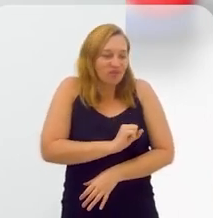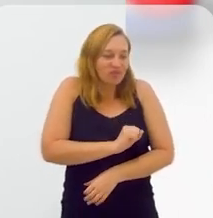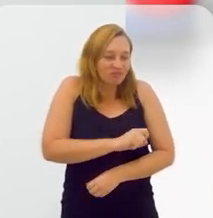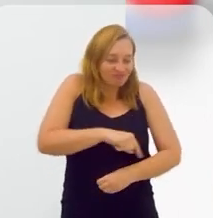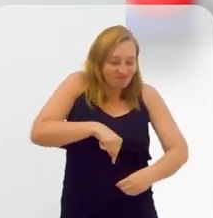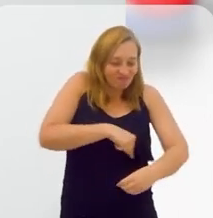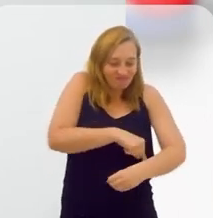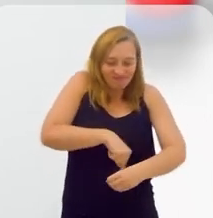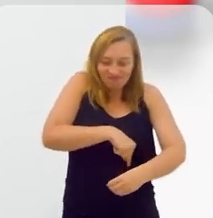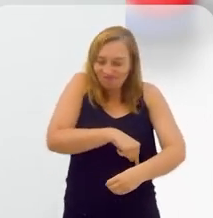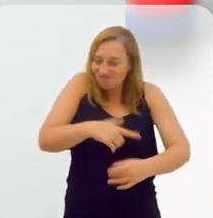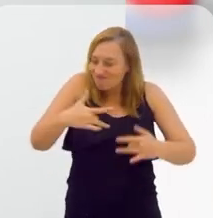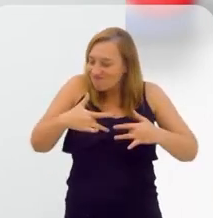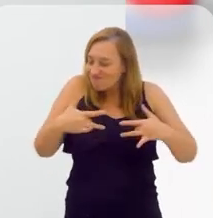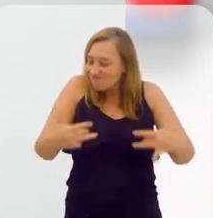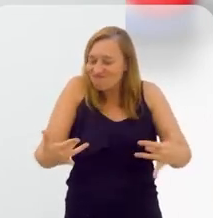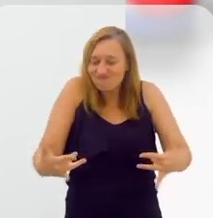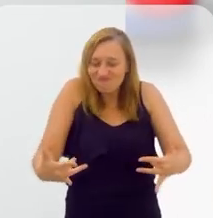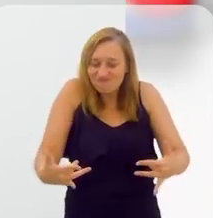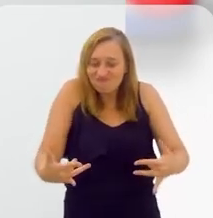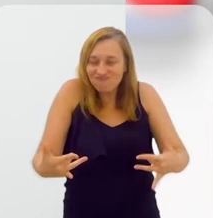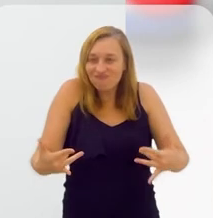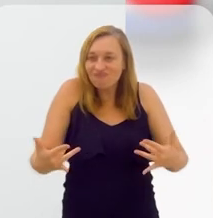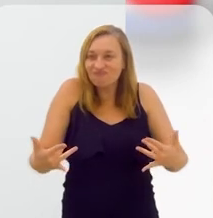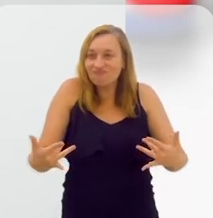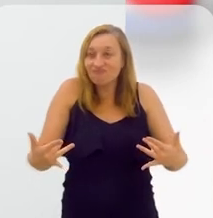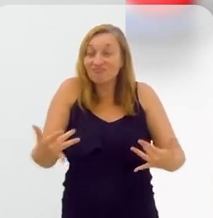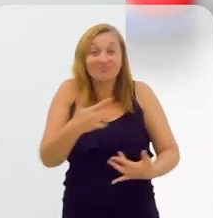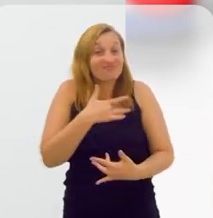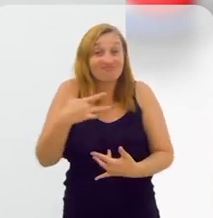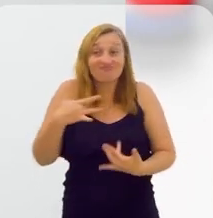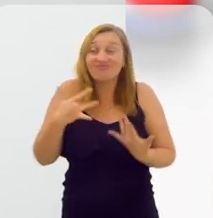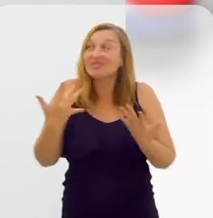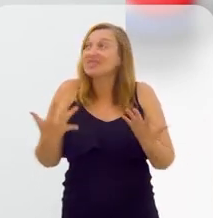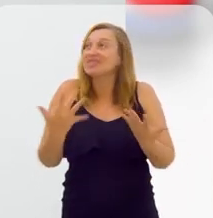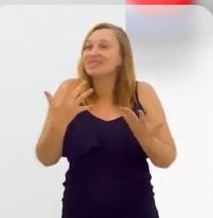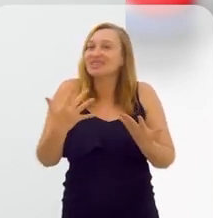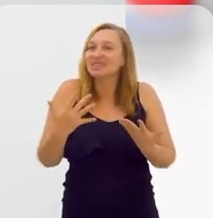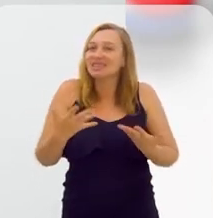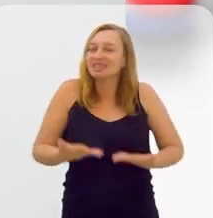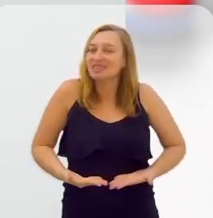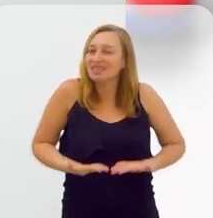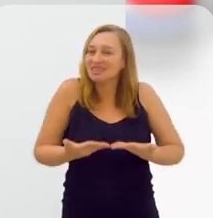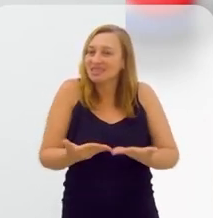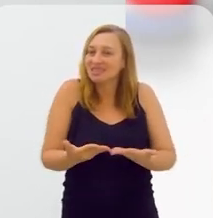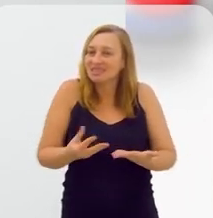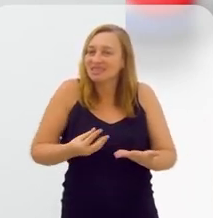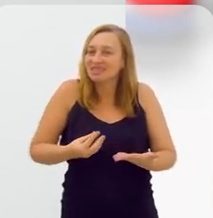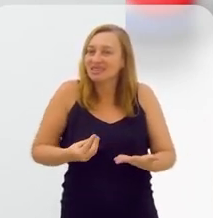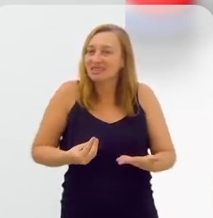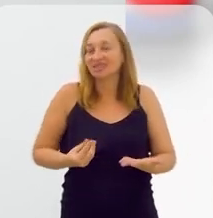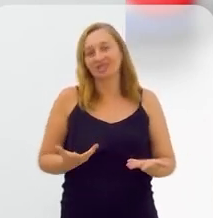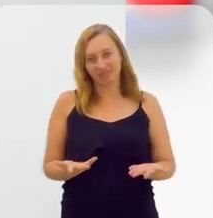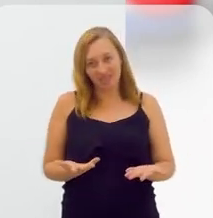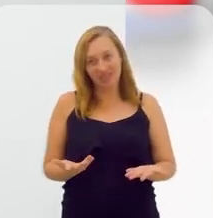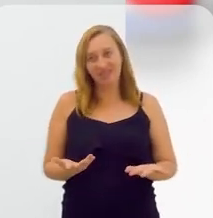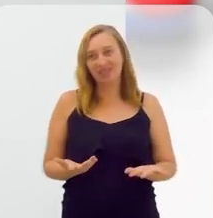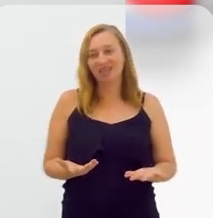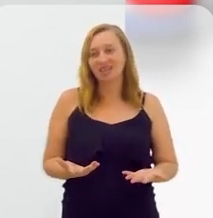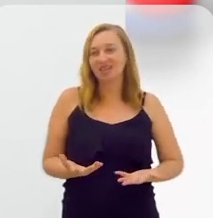amor, com solidariedade, com saúde, a gente está levando um pouco da gente